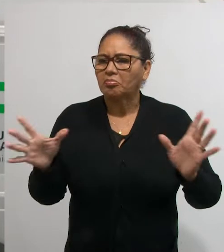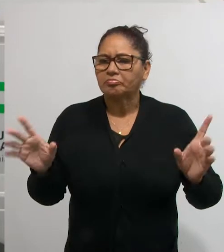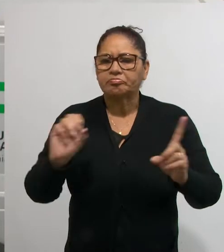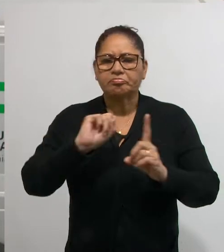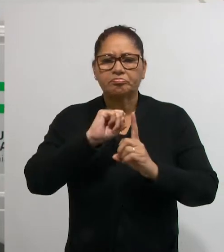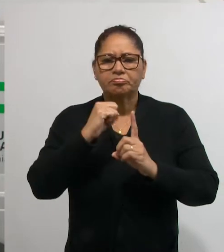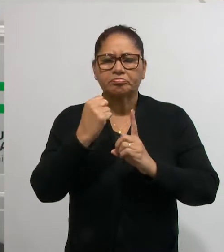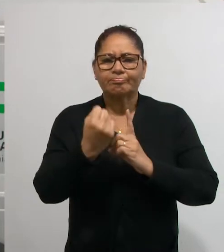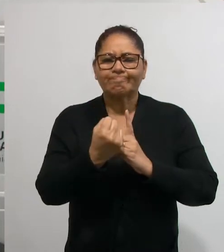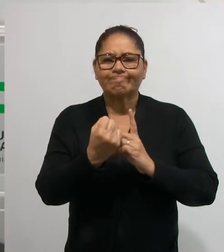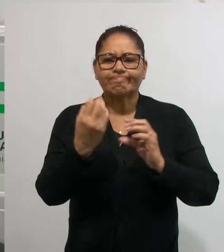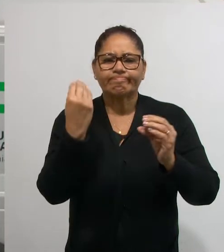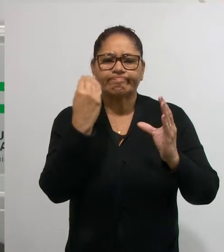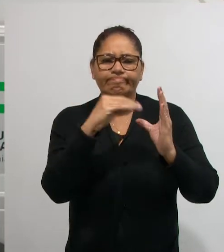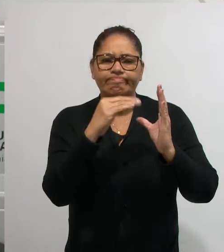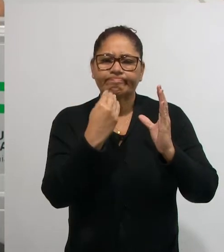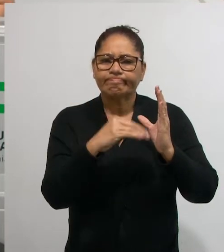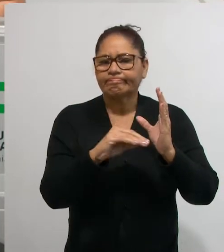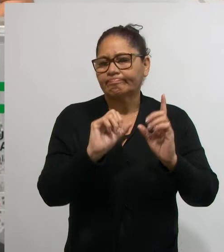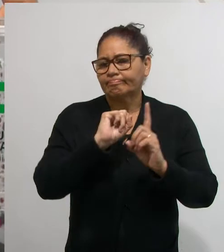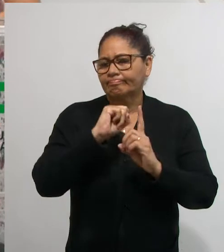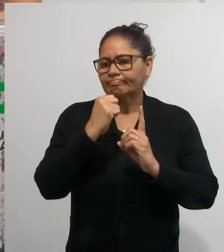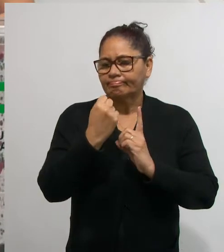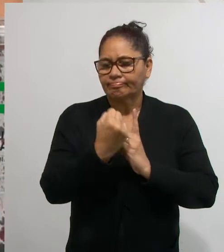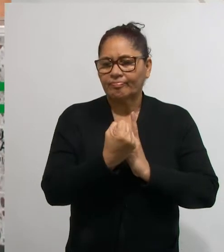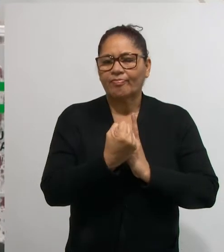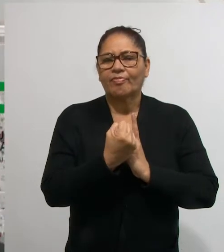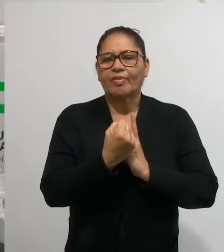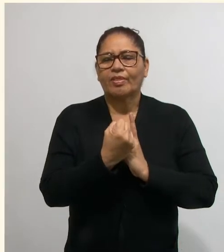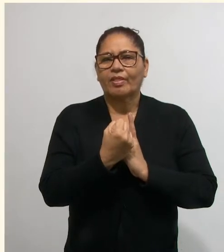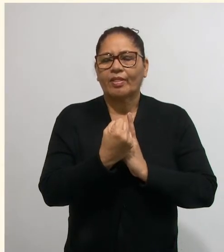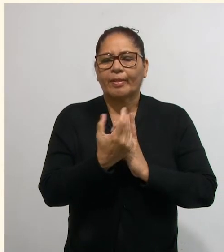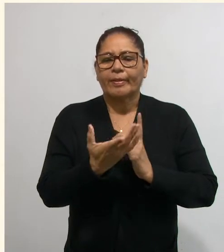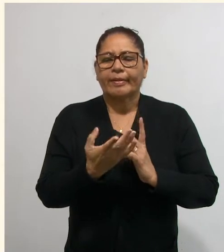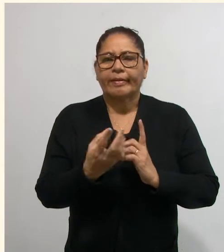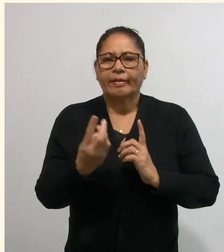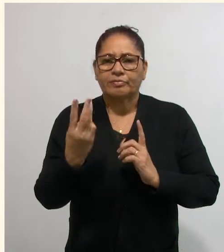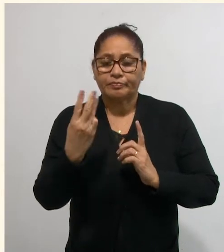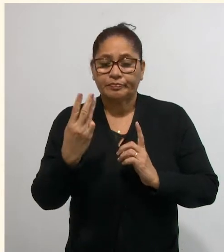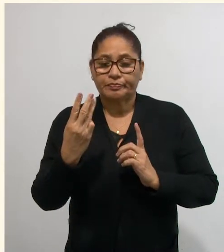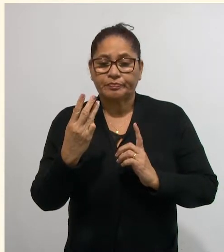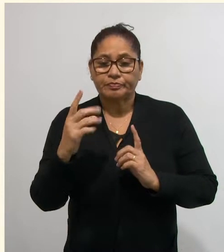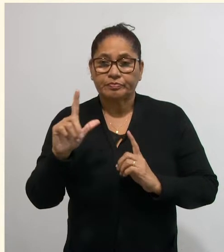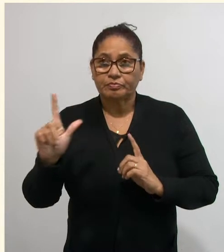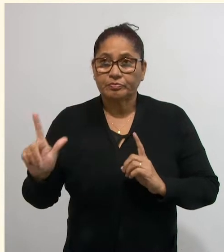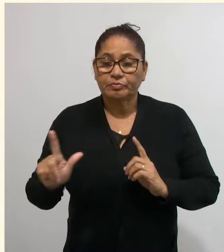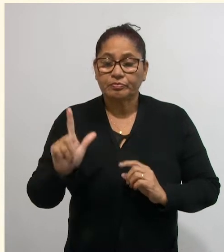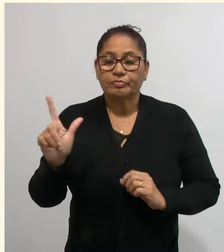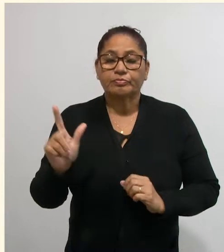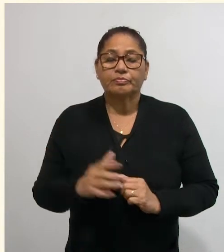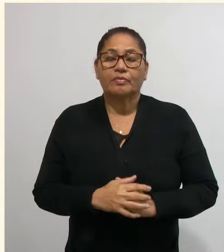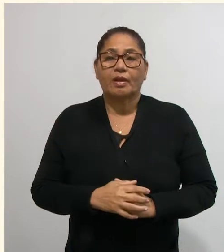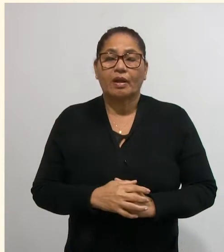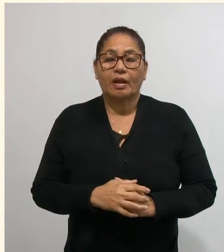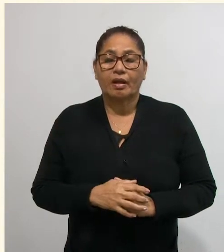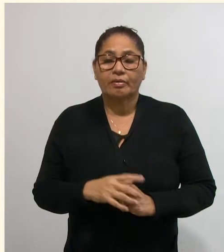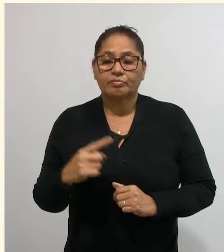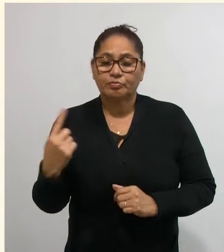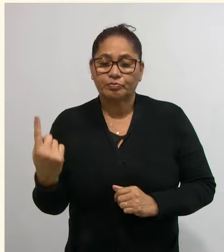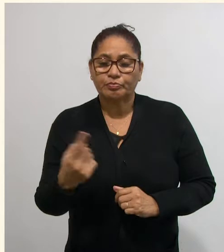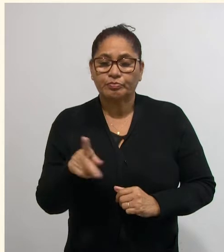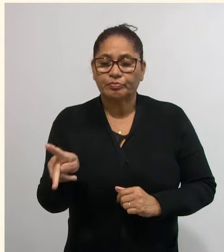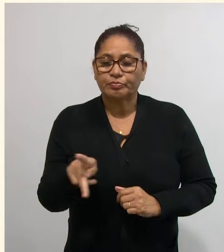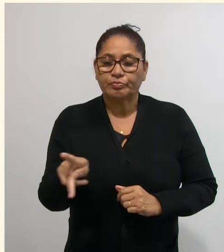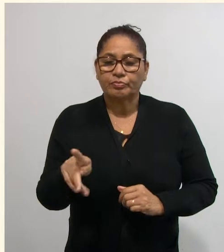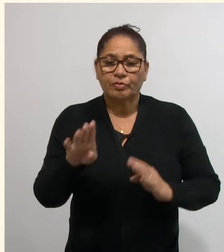Ela está inserida na sociedade. A terceira premissa essa é para nós professores, que